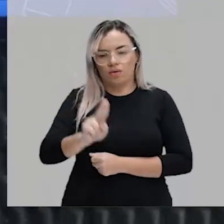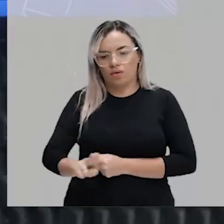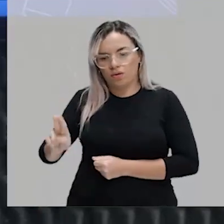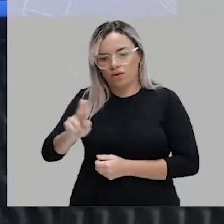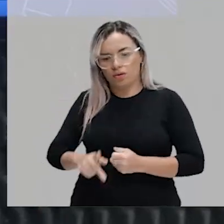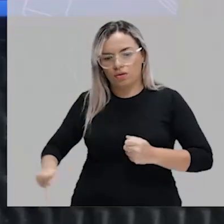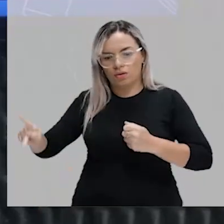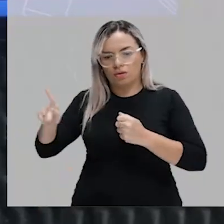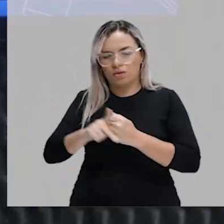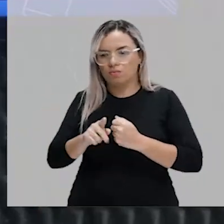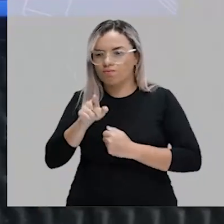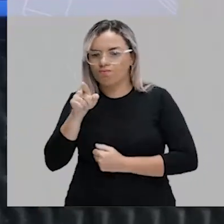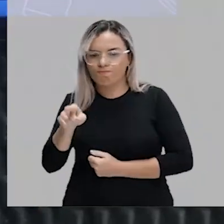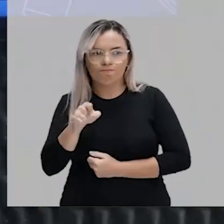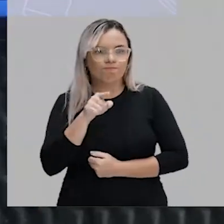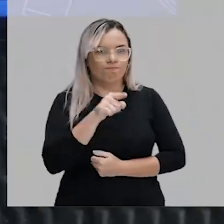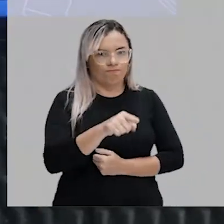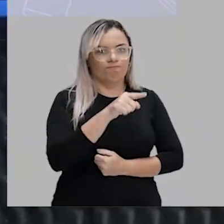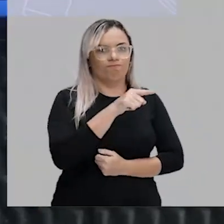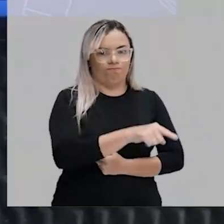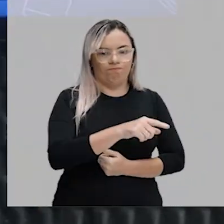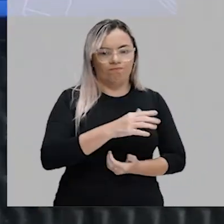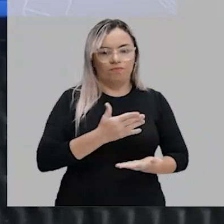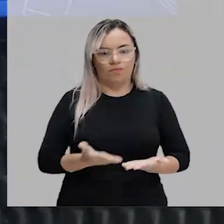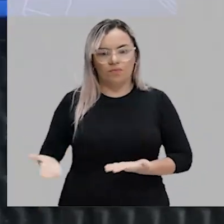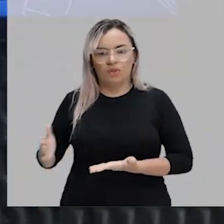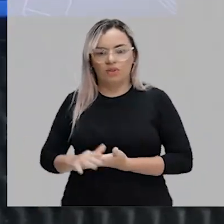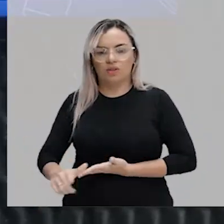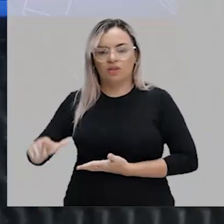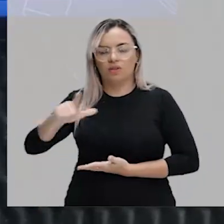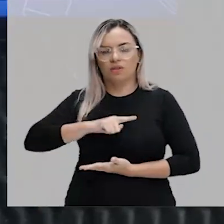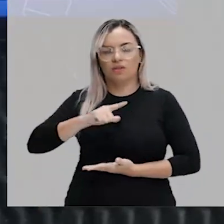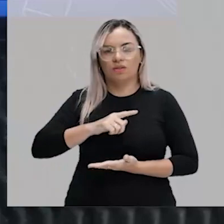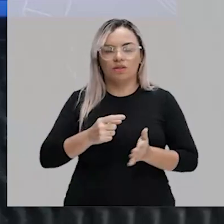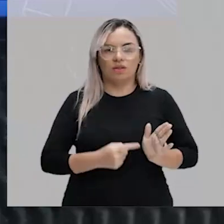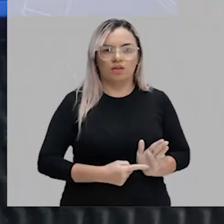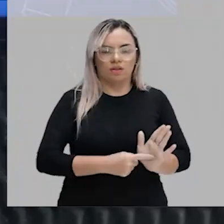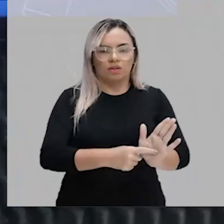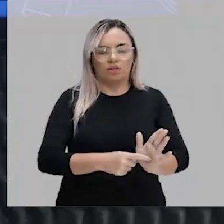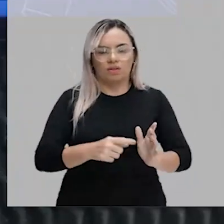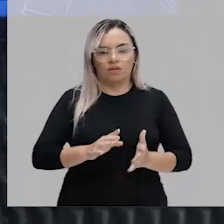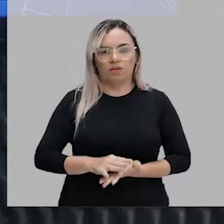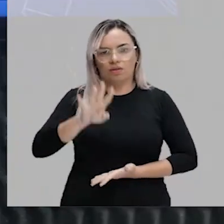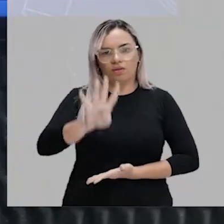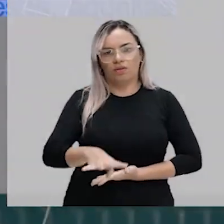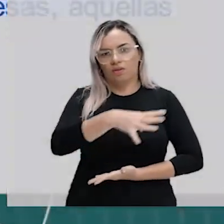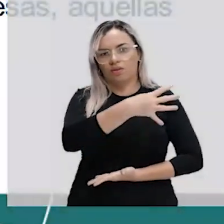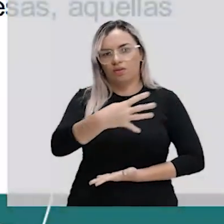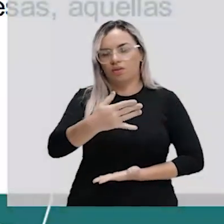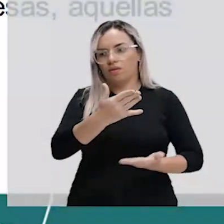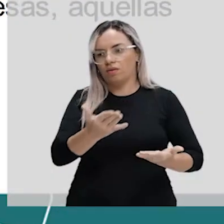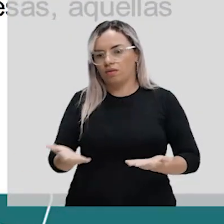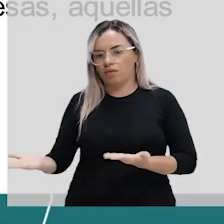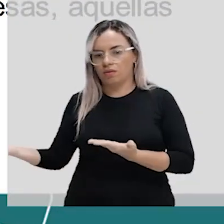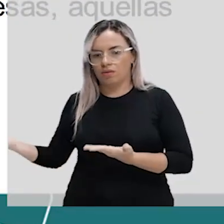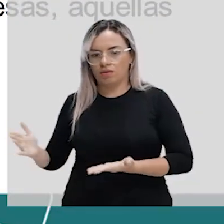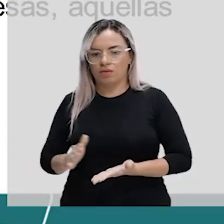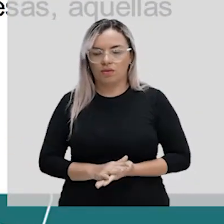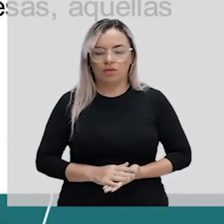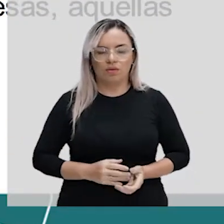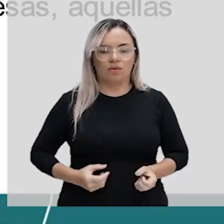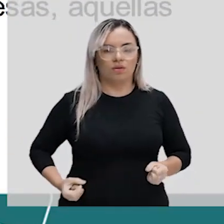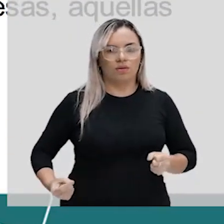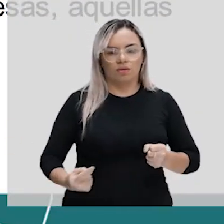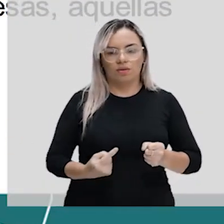pronomes demonstrativos. E aí aqui eu tenho esses pronomes demonstrativos numa tabelinha para vocês, onde eu tenho singular e